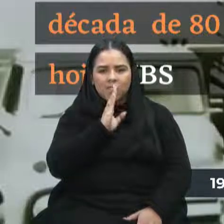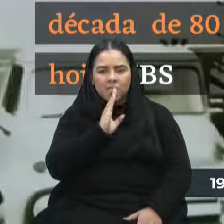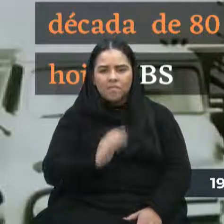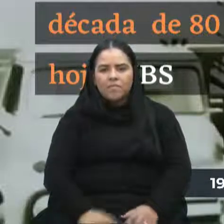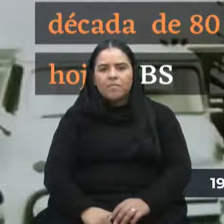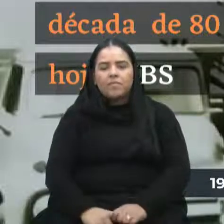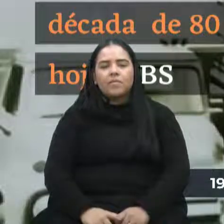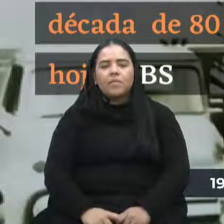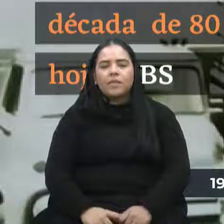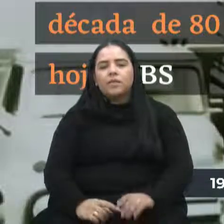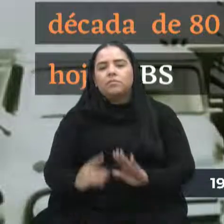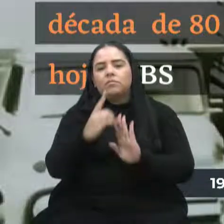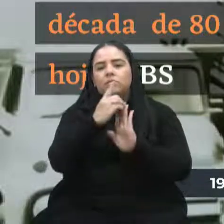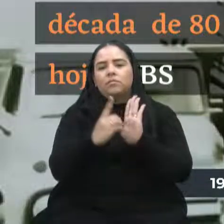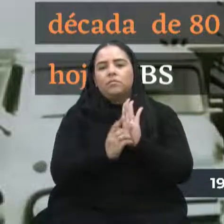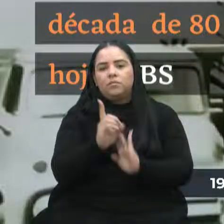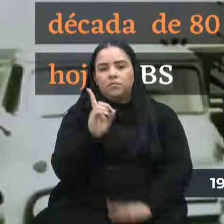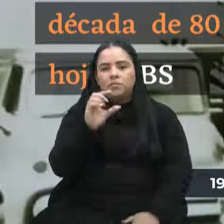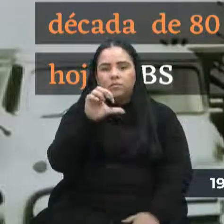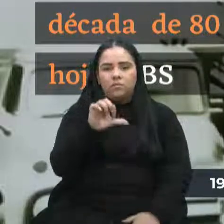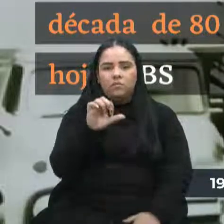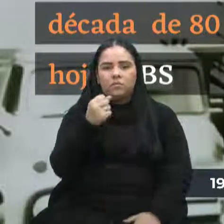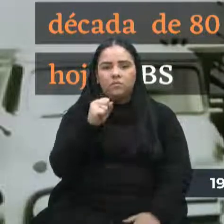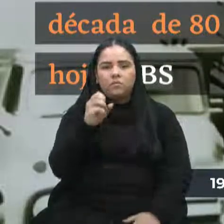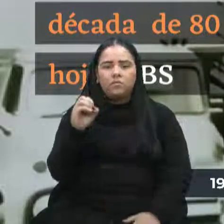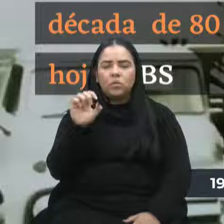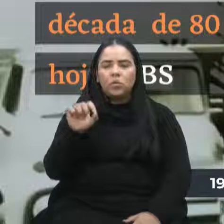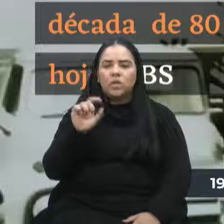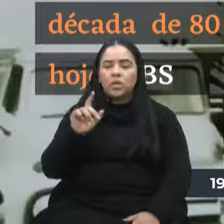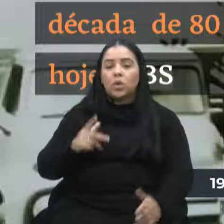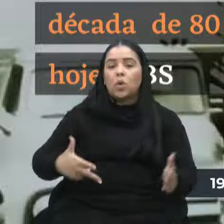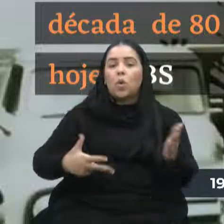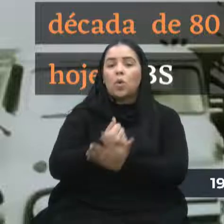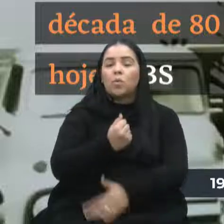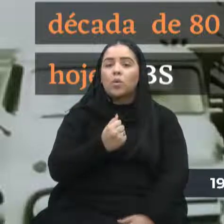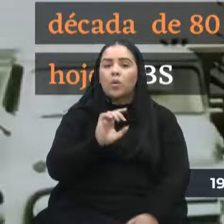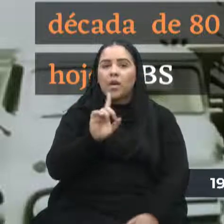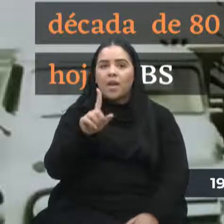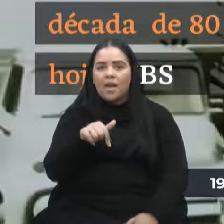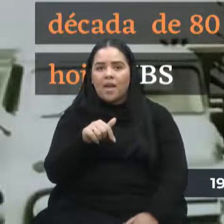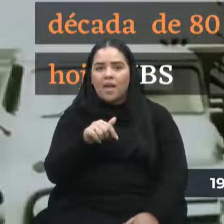E na década de 80, quem comprou a Inavical foi a Frangosul.